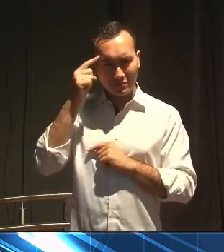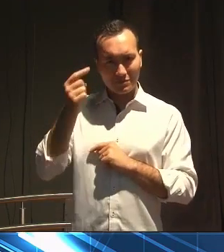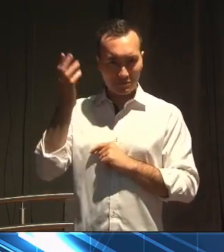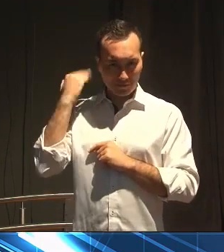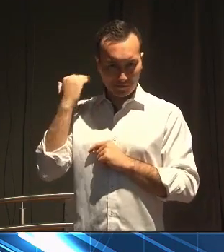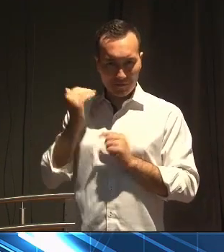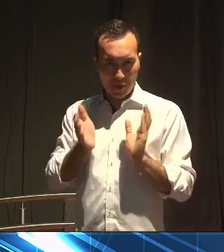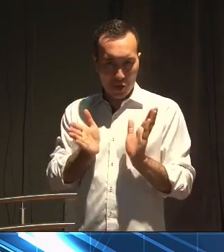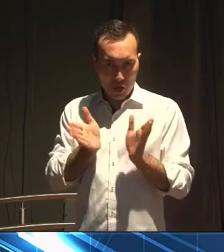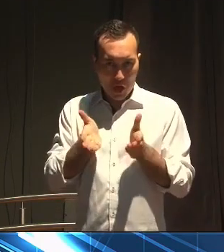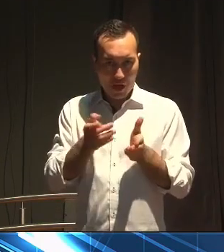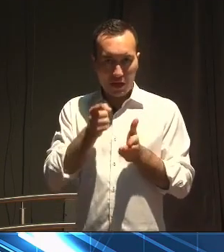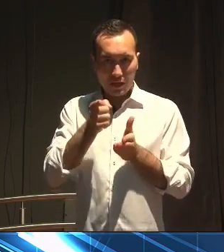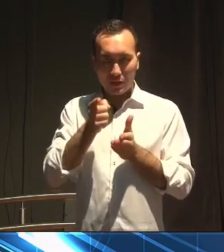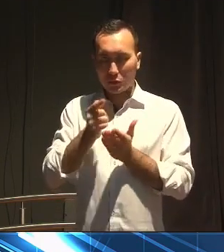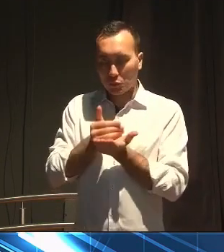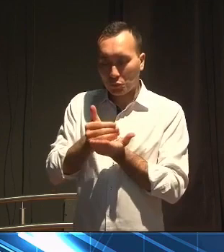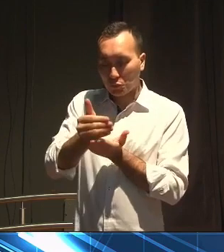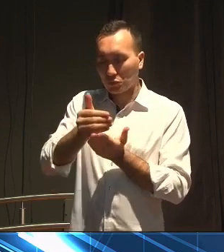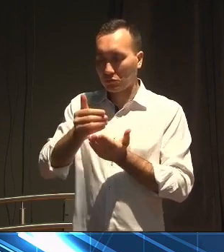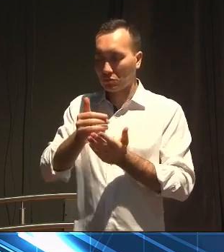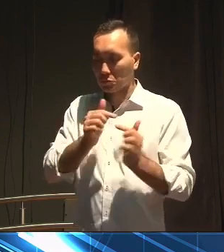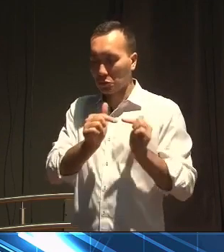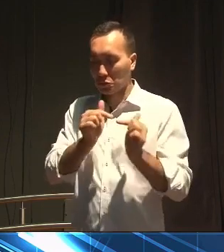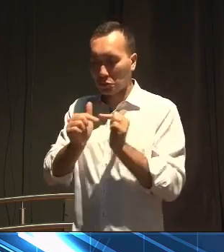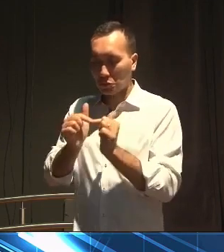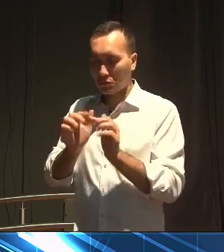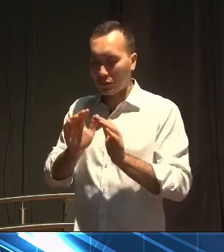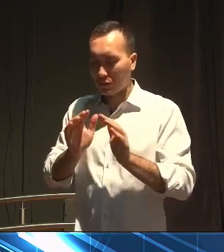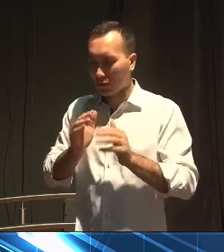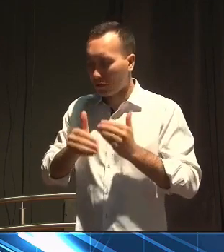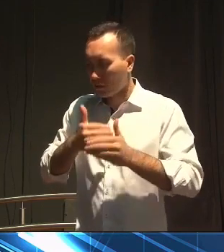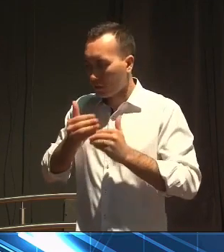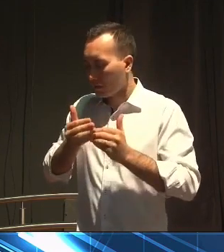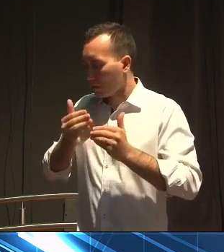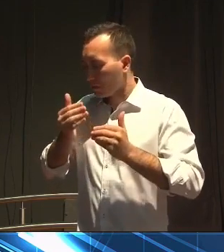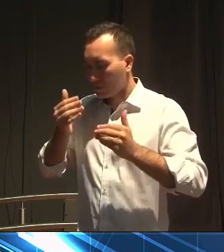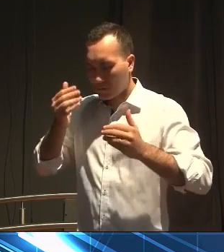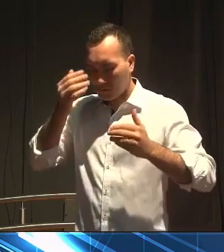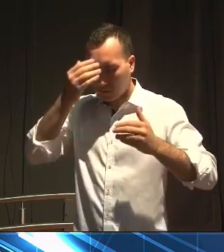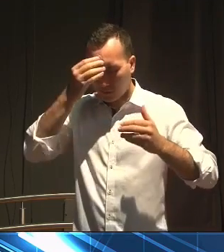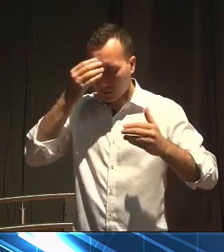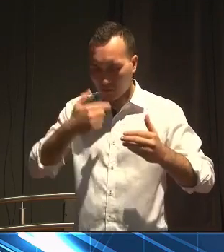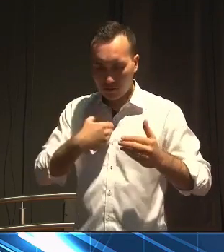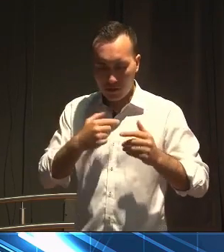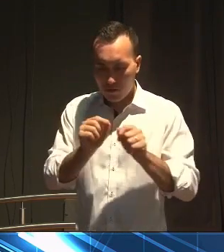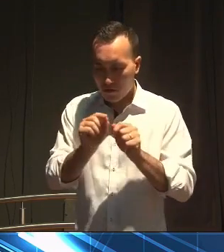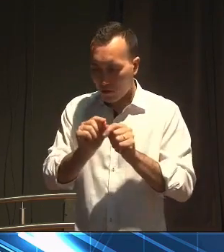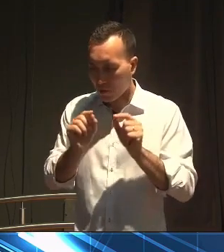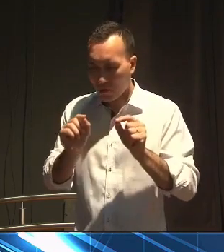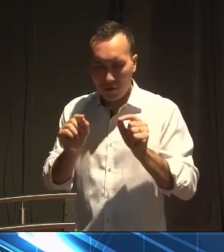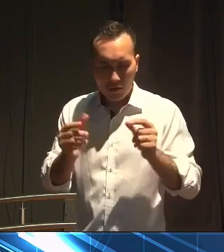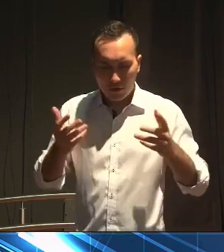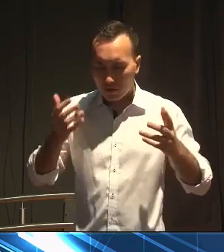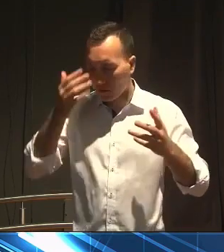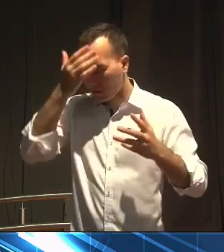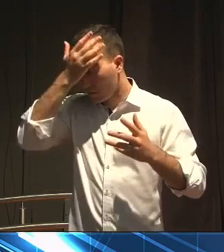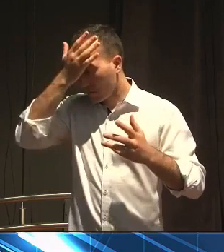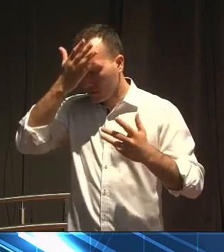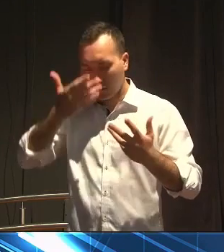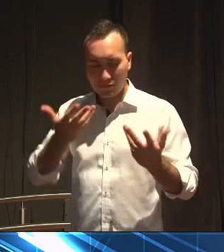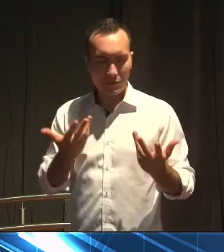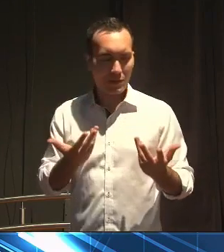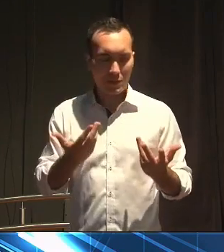passou por aquele momento em que você olhava e falava: "Gente, meu Deus, eu não faço ideia do que eu estou fazendo. Eu acho que eu estou super errada, que isso não é para mim".